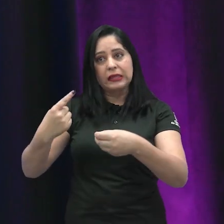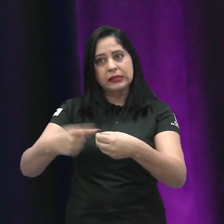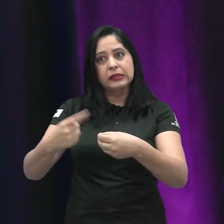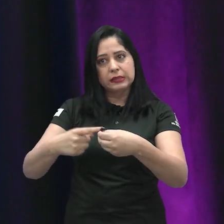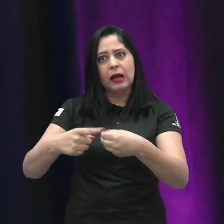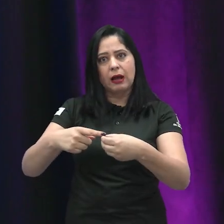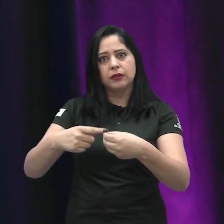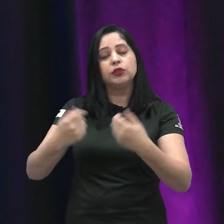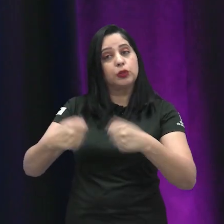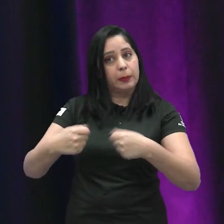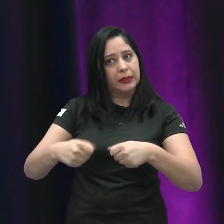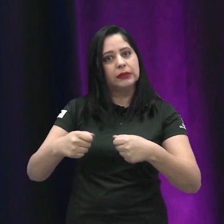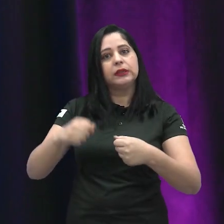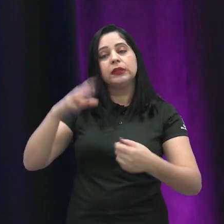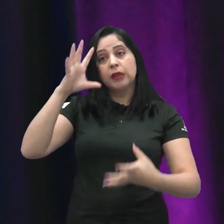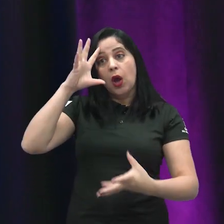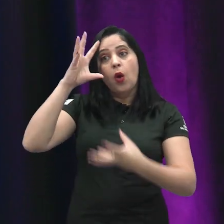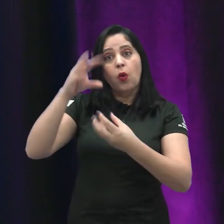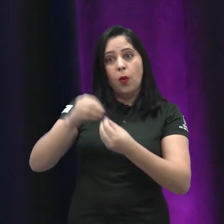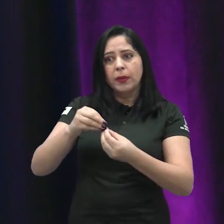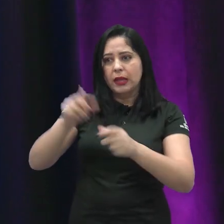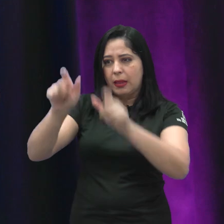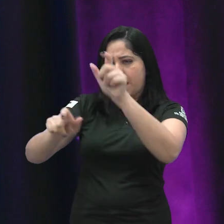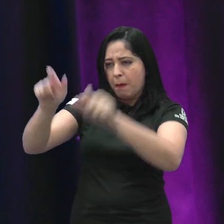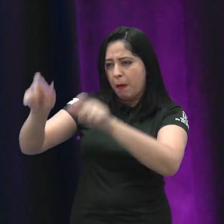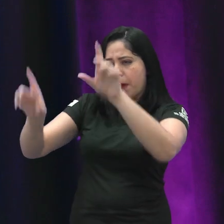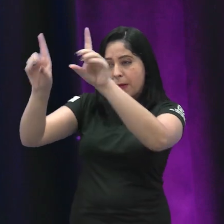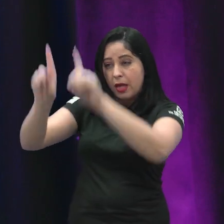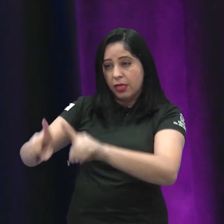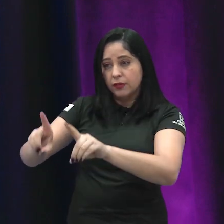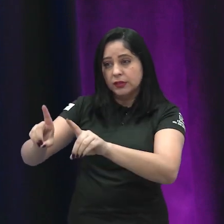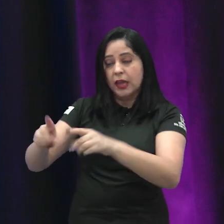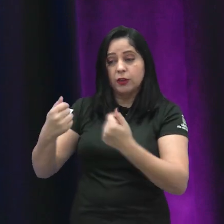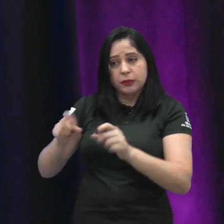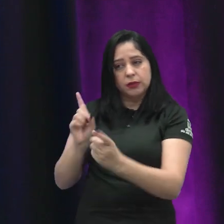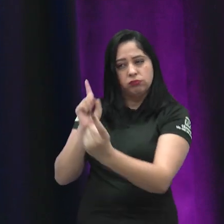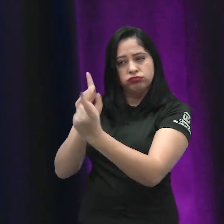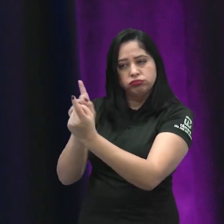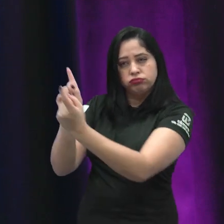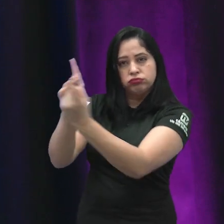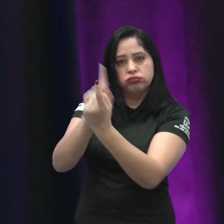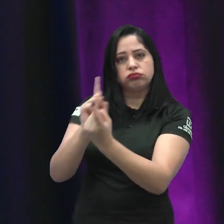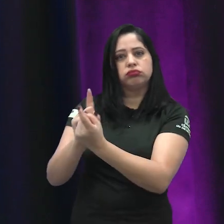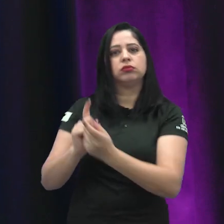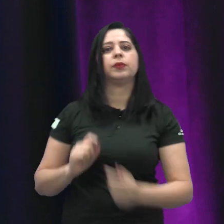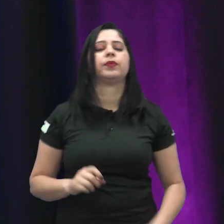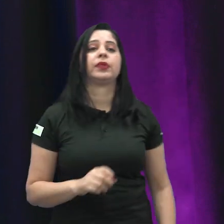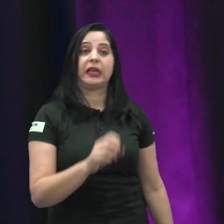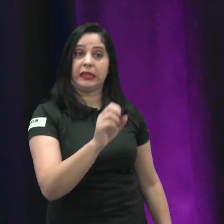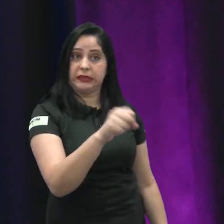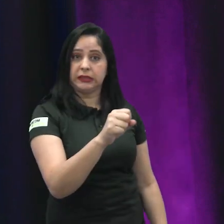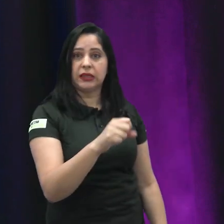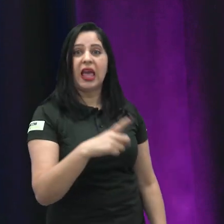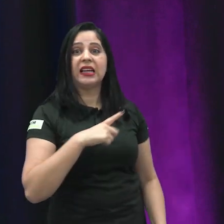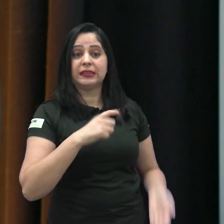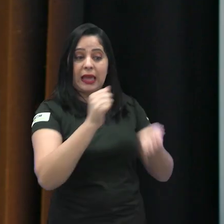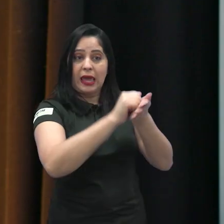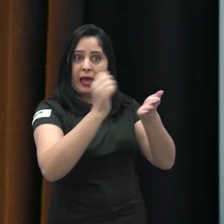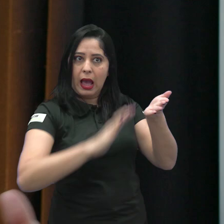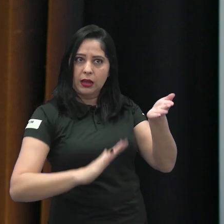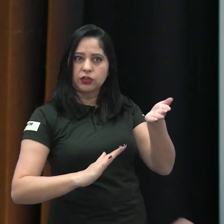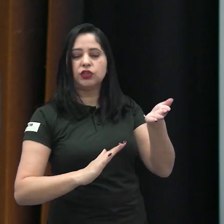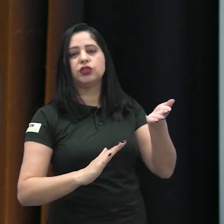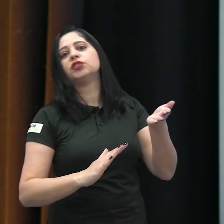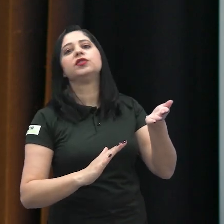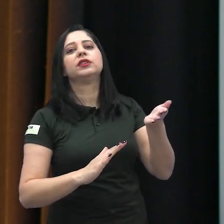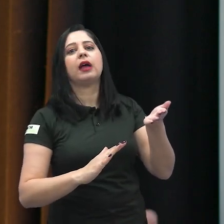que a demanda está sendo grande. Quanto mais demanda de procura, mais justificativa para que a gente possa solicitar, né? E nós temos atividades também, não